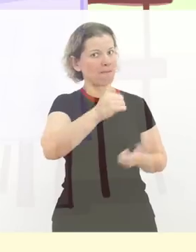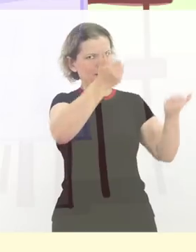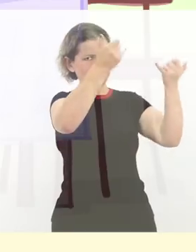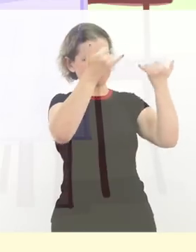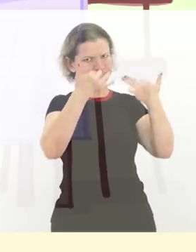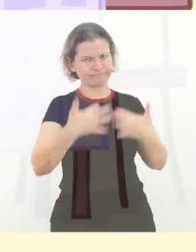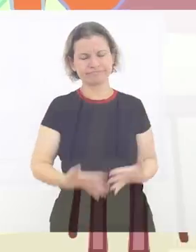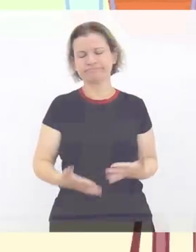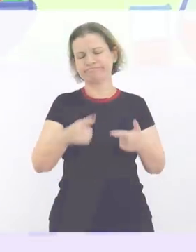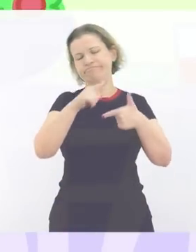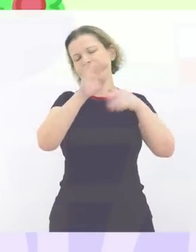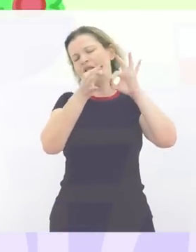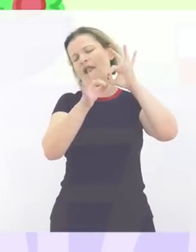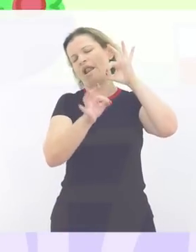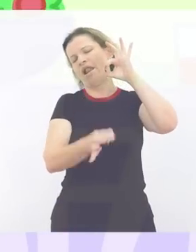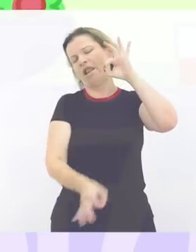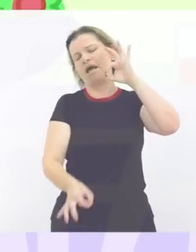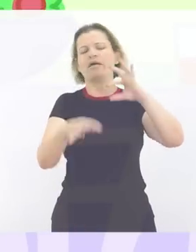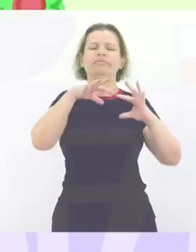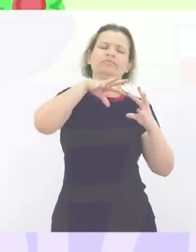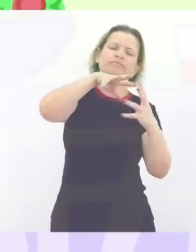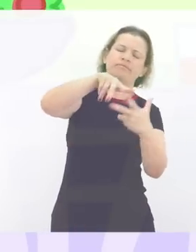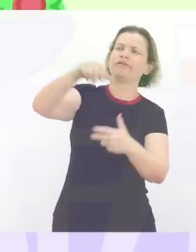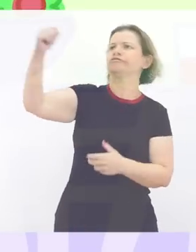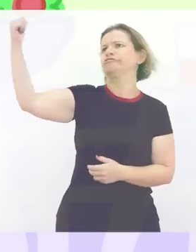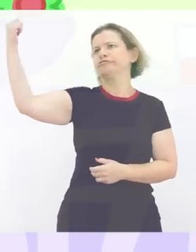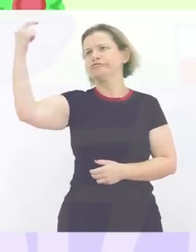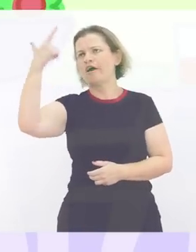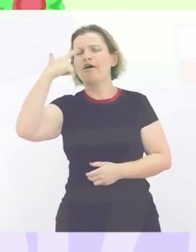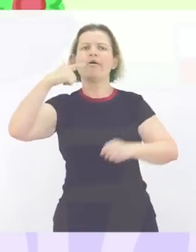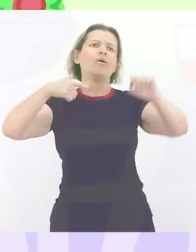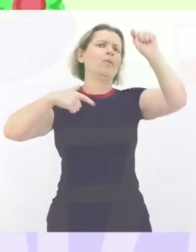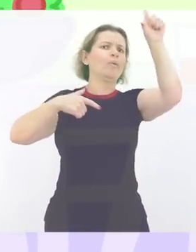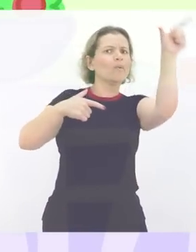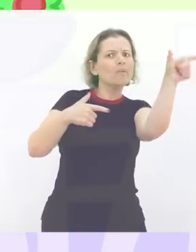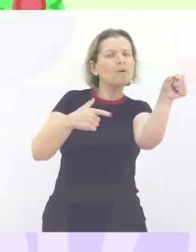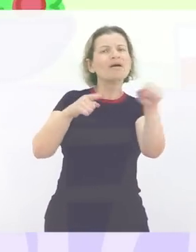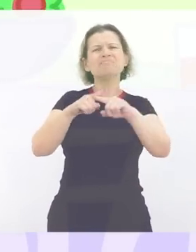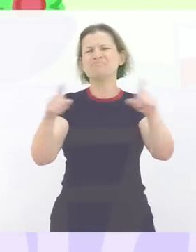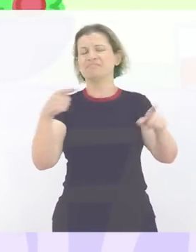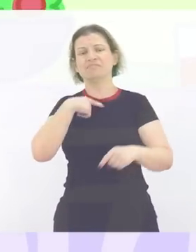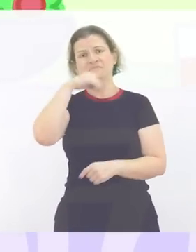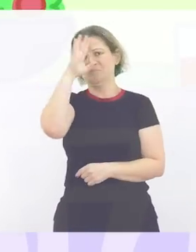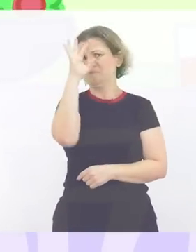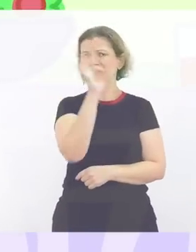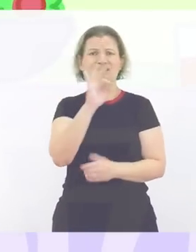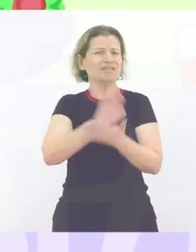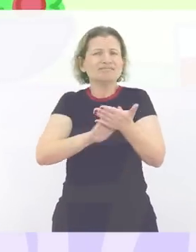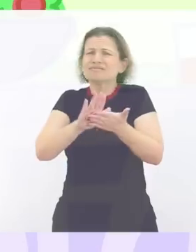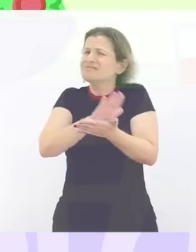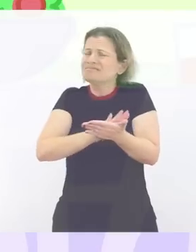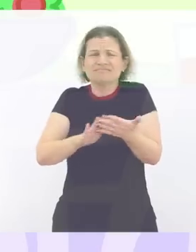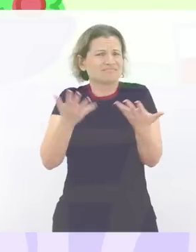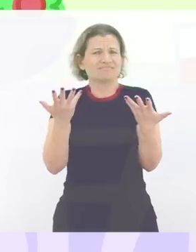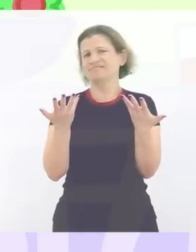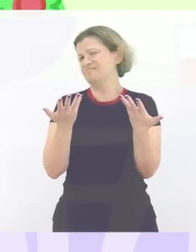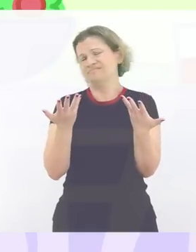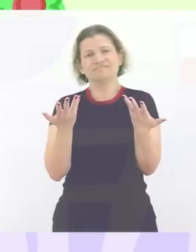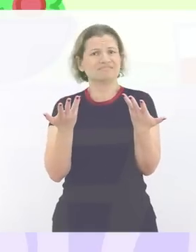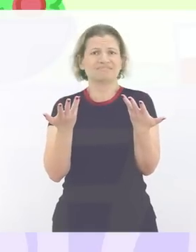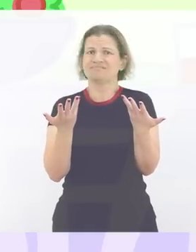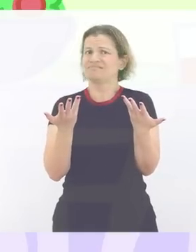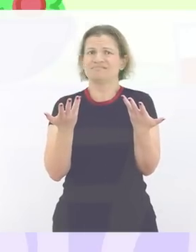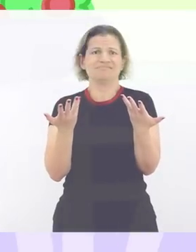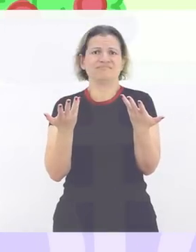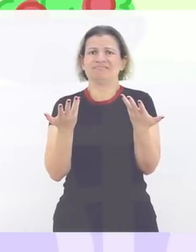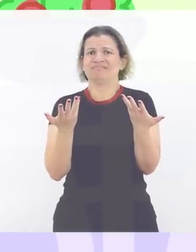O papai falou um montão de coisas da terra, do sol, da lua, mas eu não entendi nadinha.